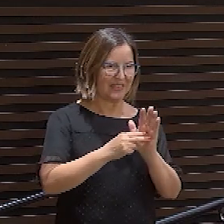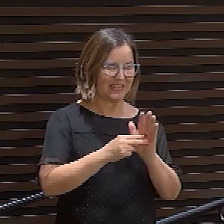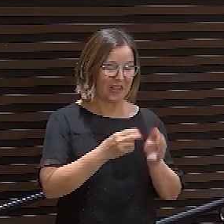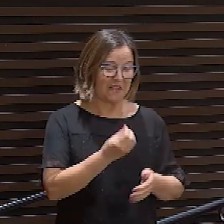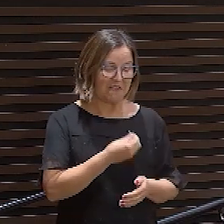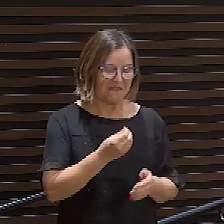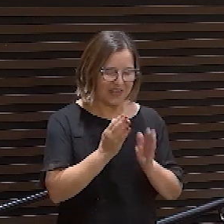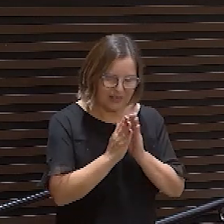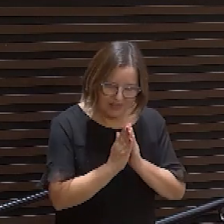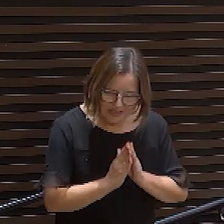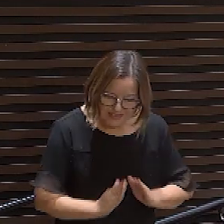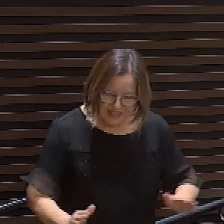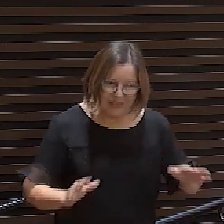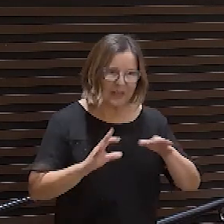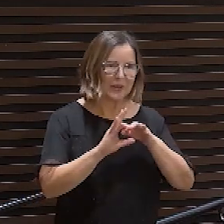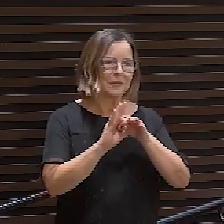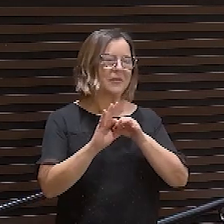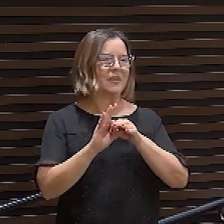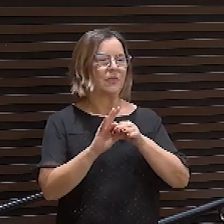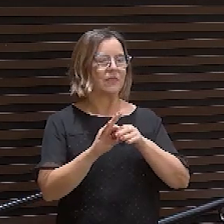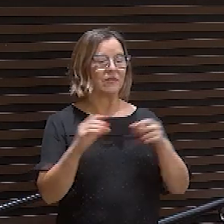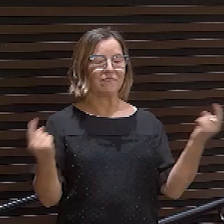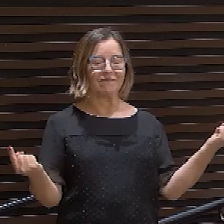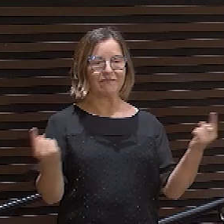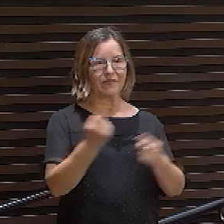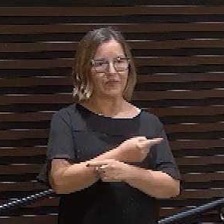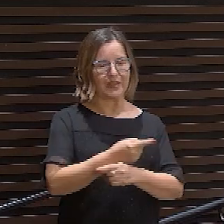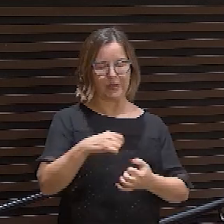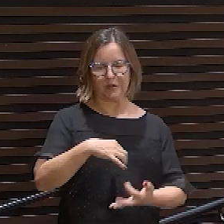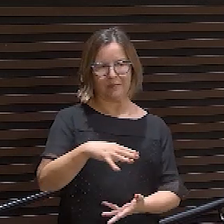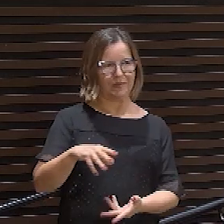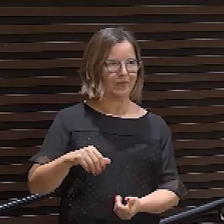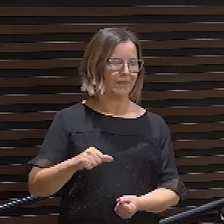e de comunhão em contraste com o mundo.